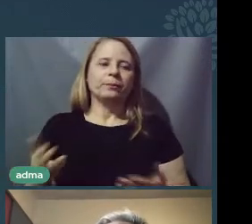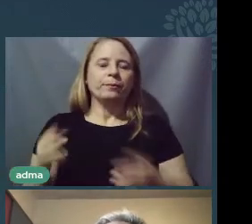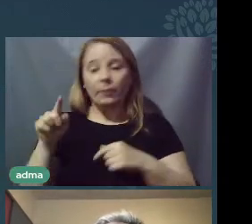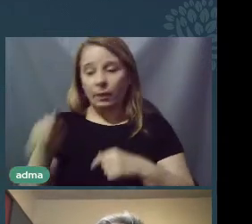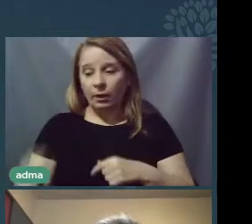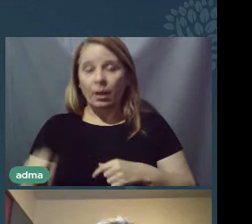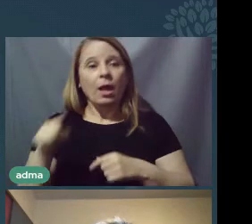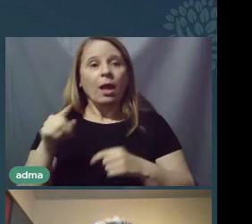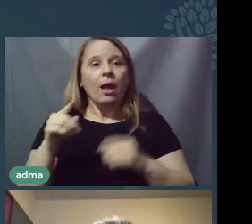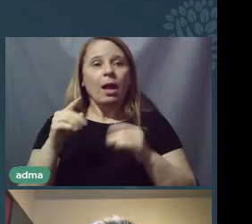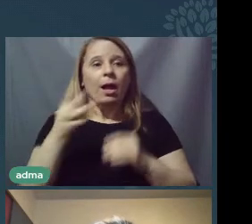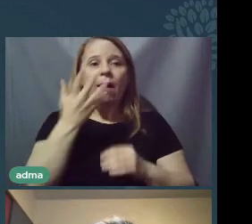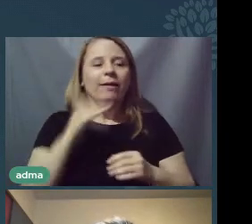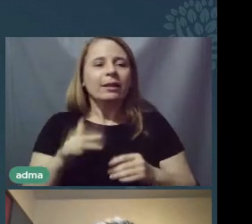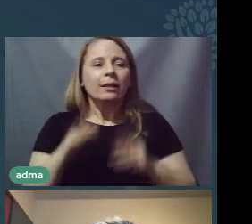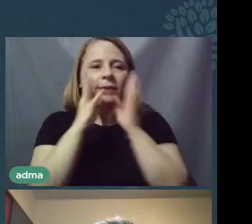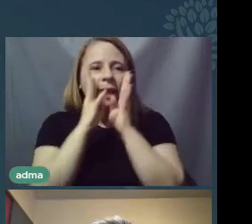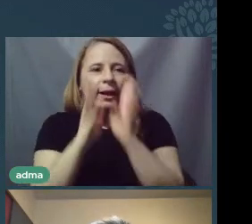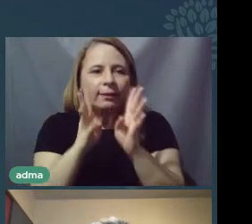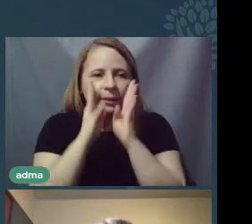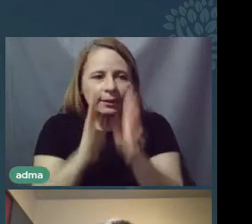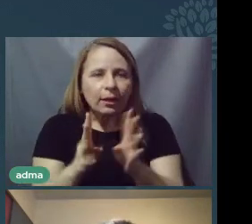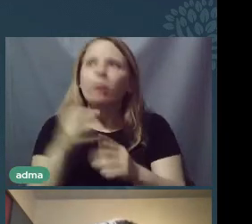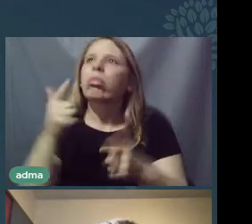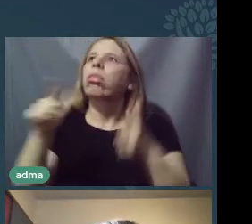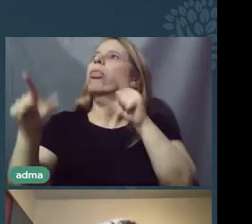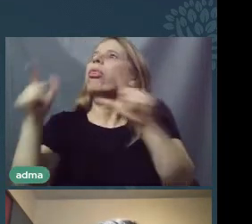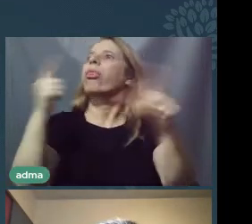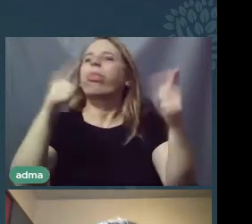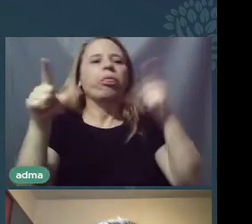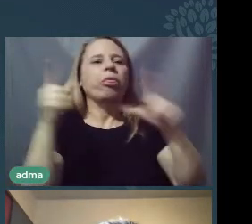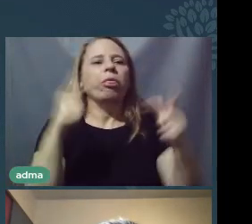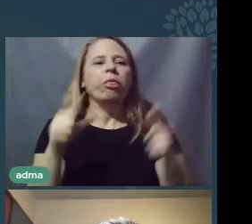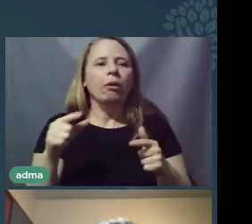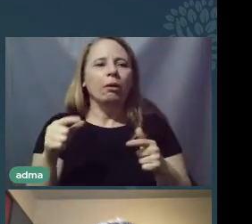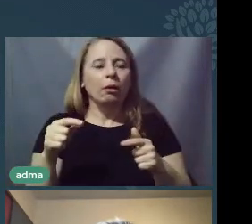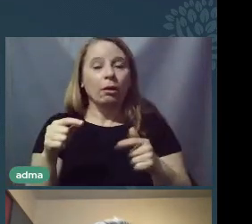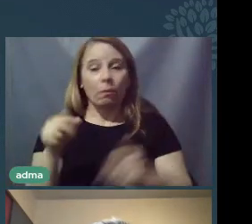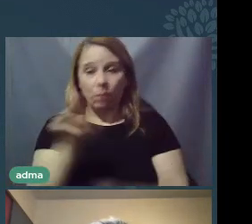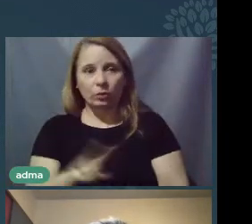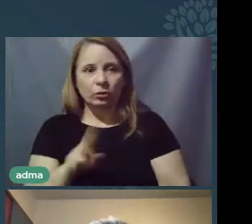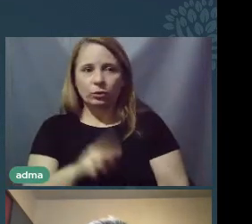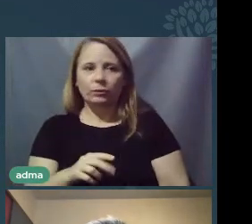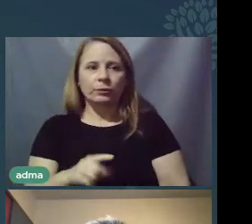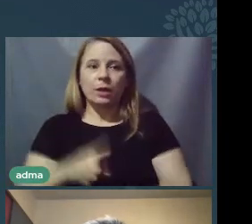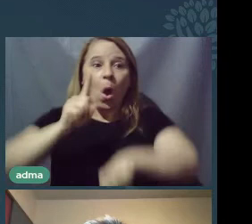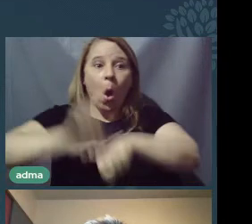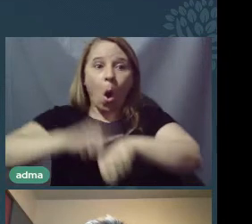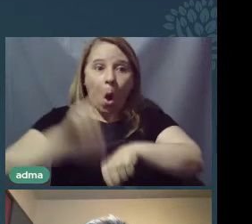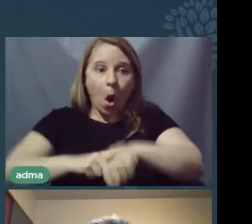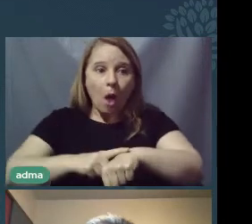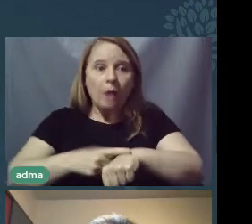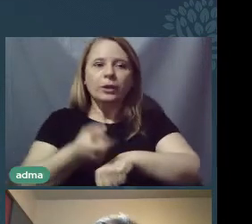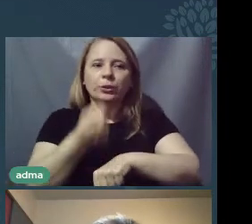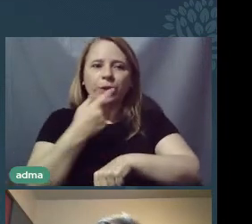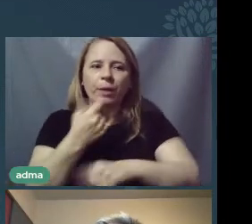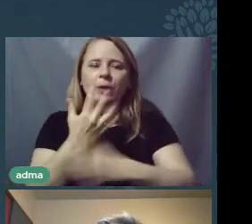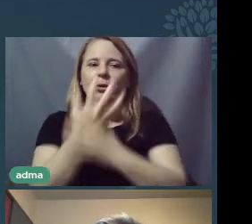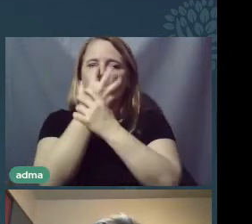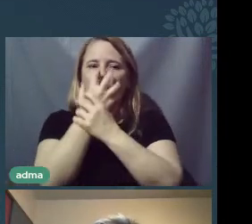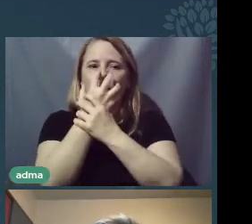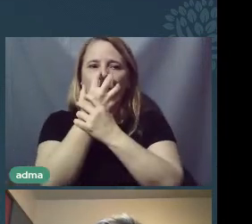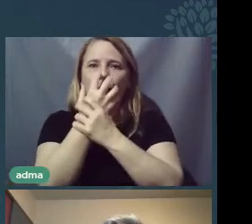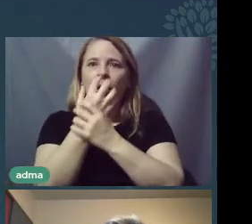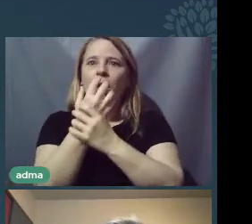naquele uso. Eu chego a dizer para as clientes, para as mães, o seguinte: hora de aplicar medicação inalatória não é hora